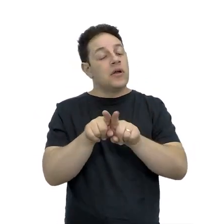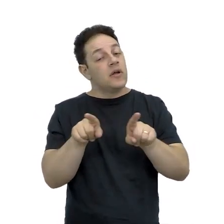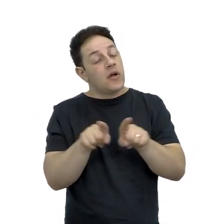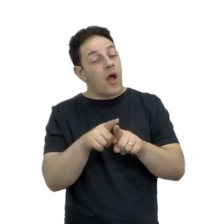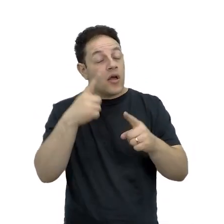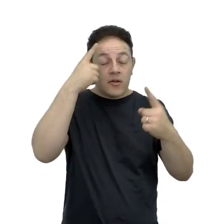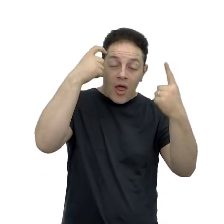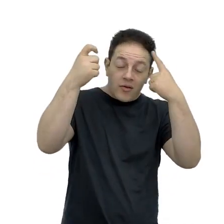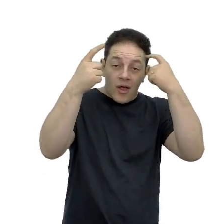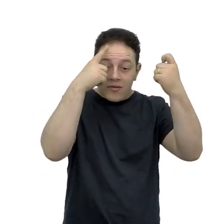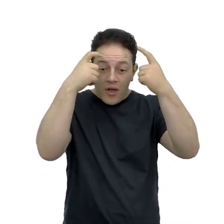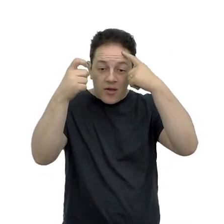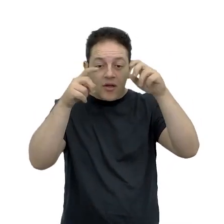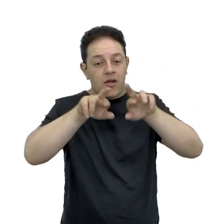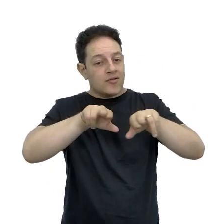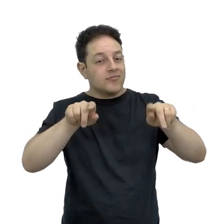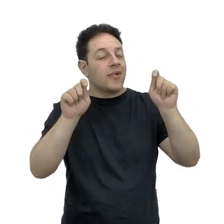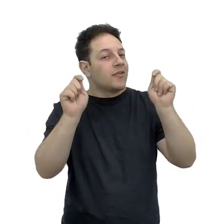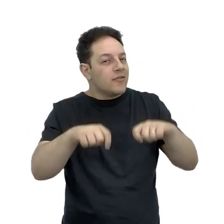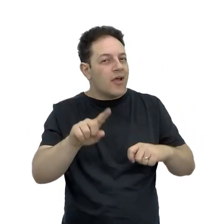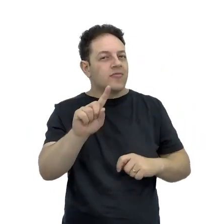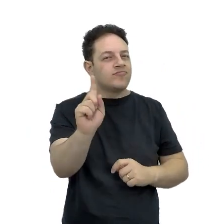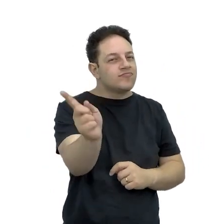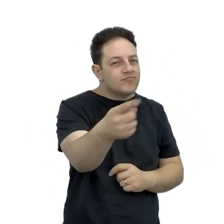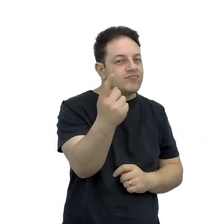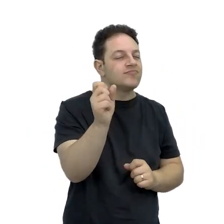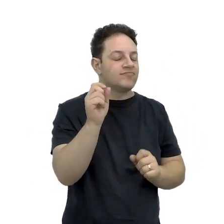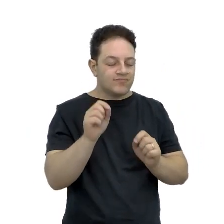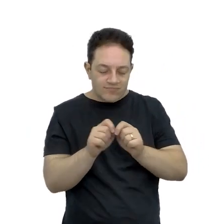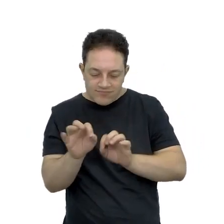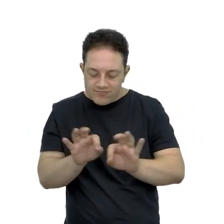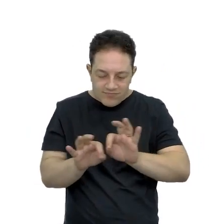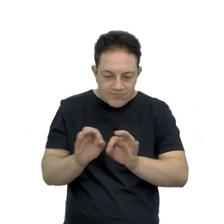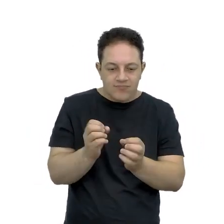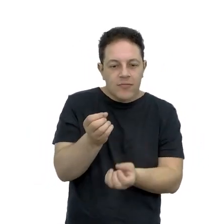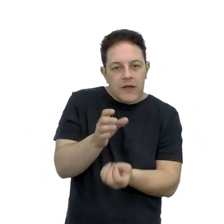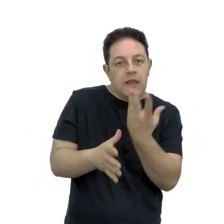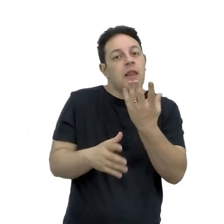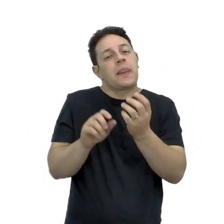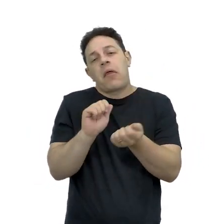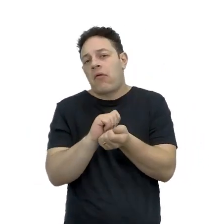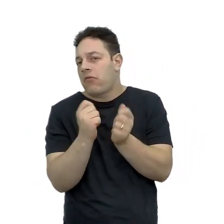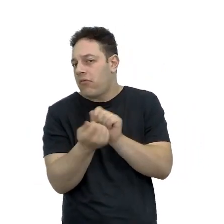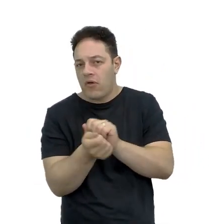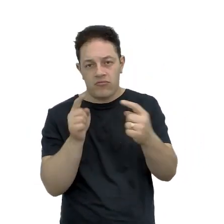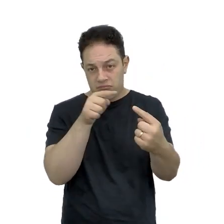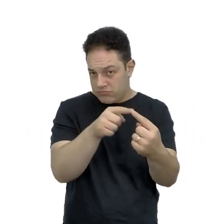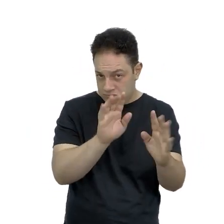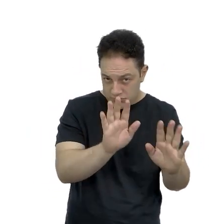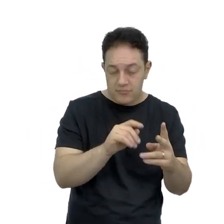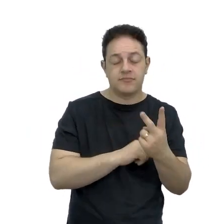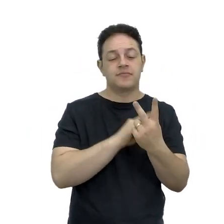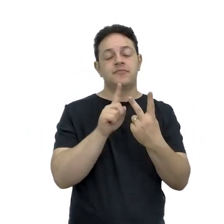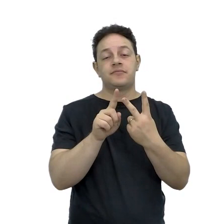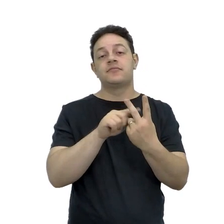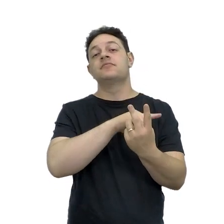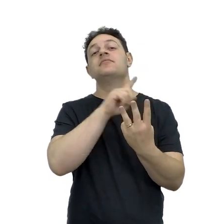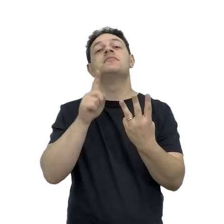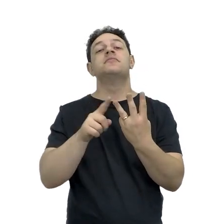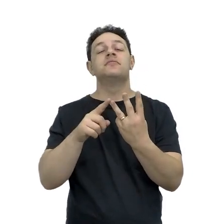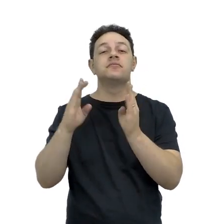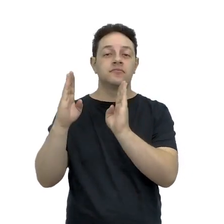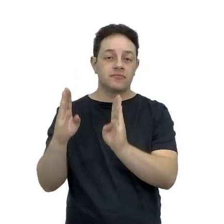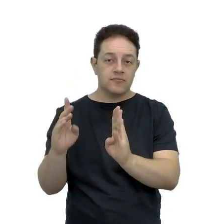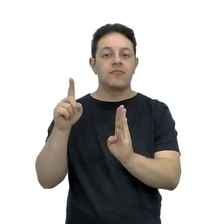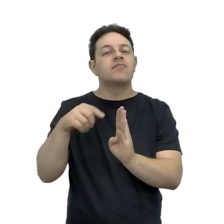algumas ideias aí para que vocês possam desenvolver ou adaptar. E o terceiro momento com